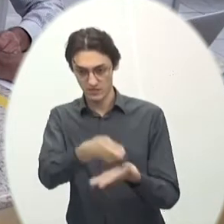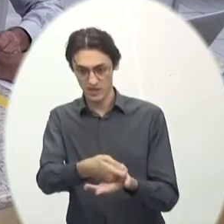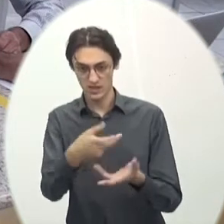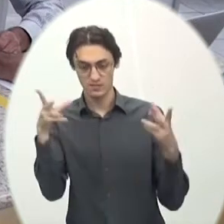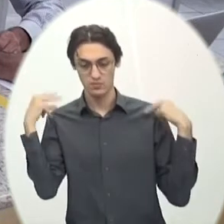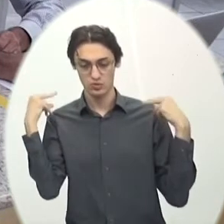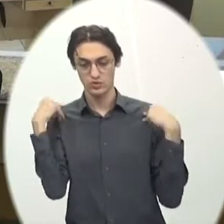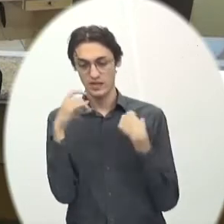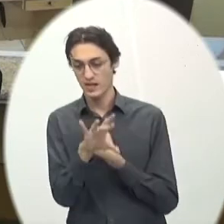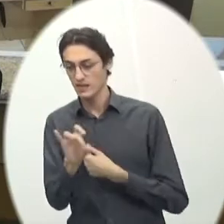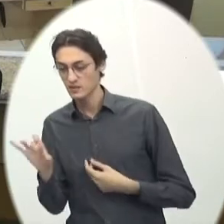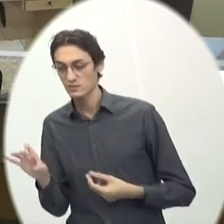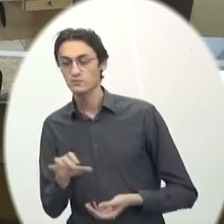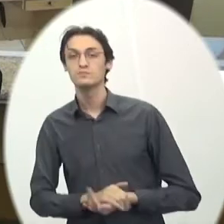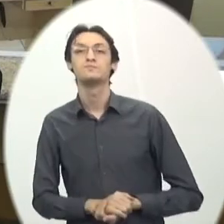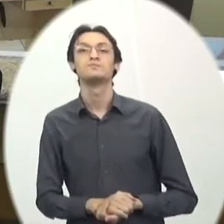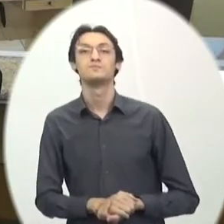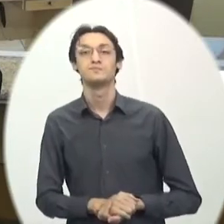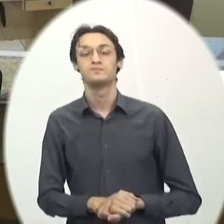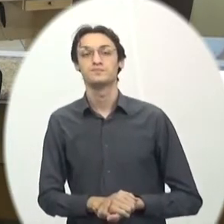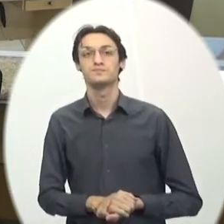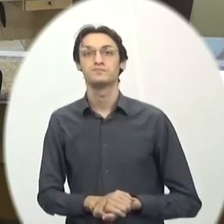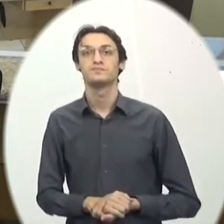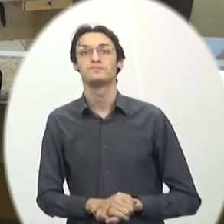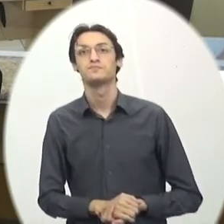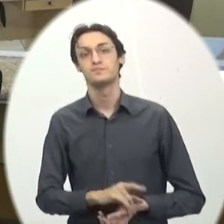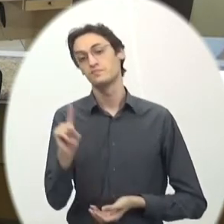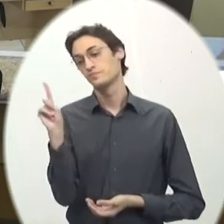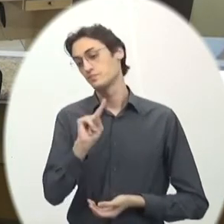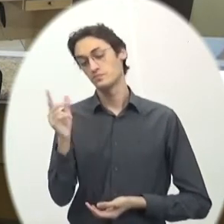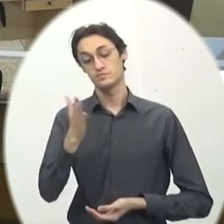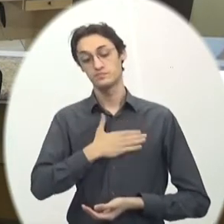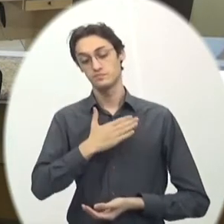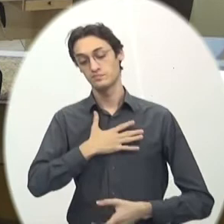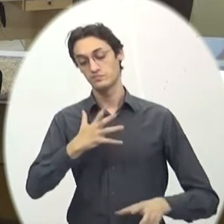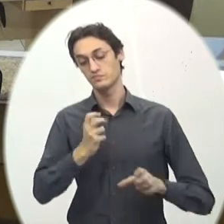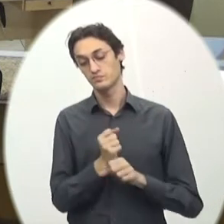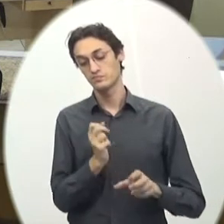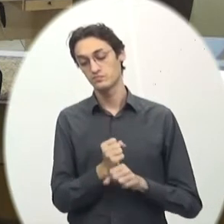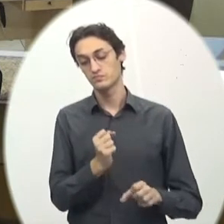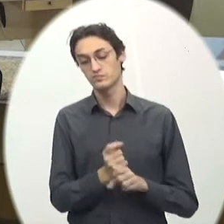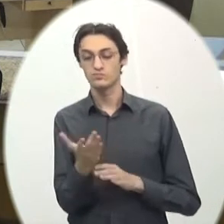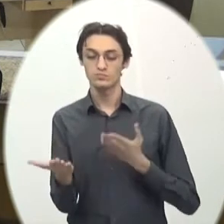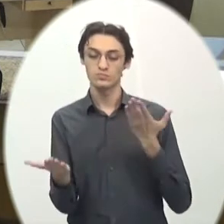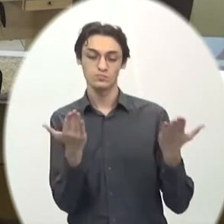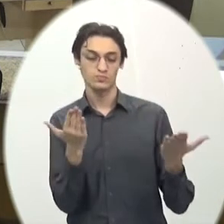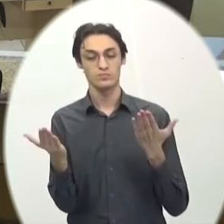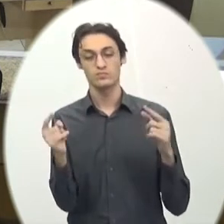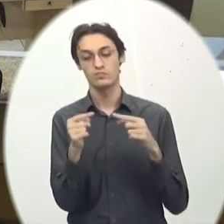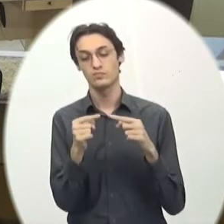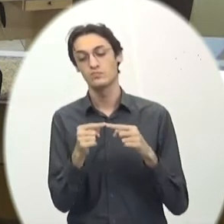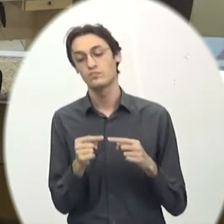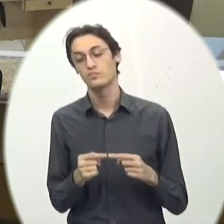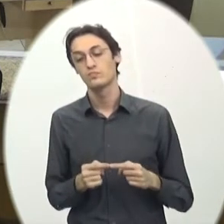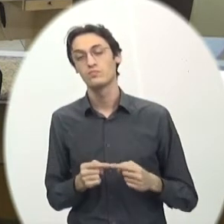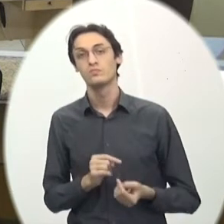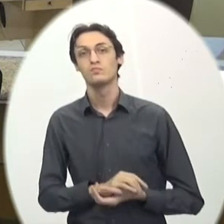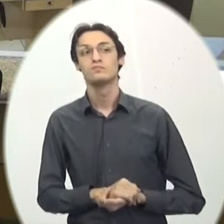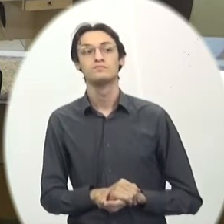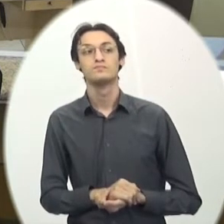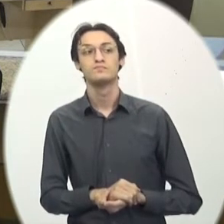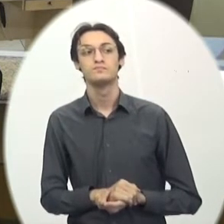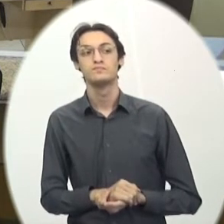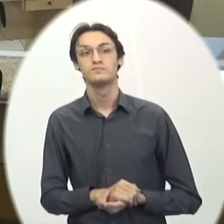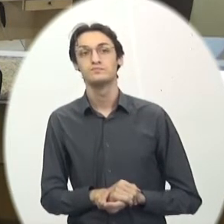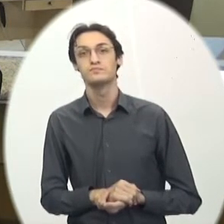motorista? Não. Isso eu calculei baseado no que a gente tem no mercado, né? O preço de mercado, já pensando na medida